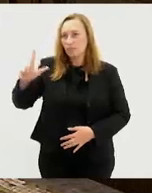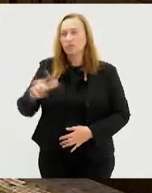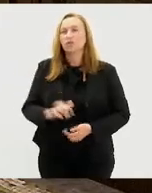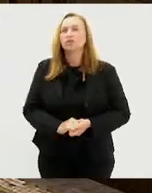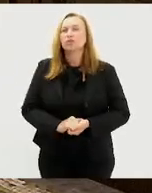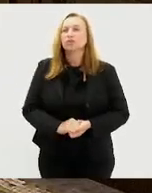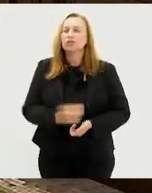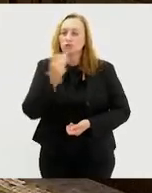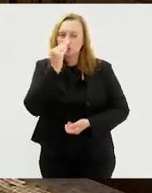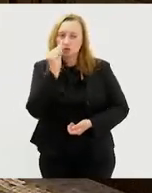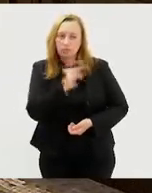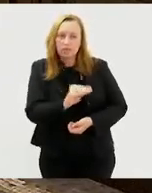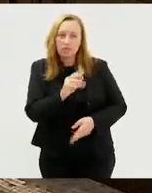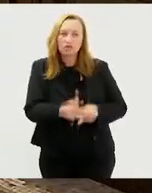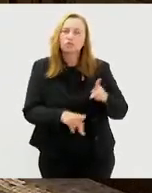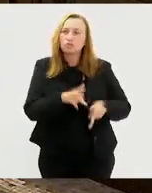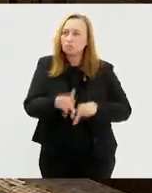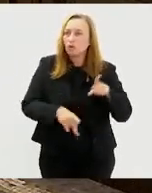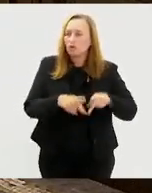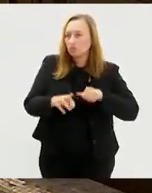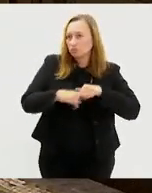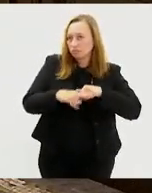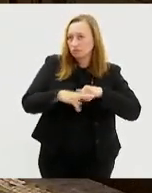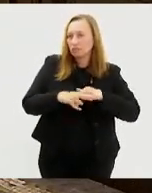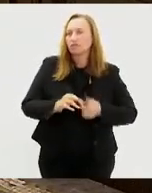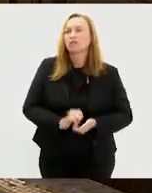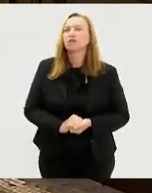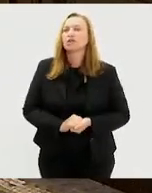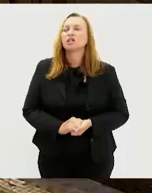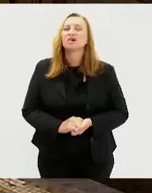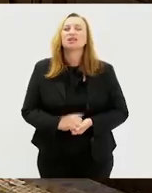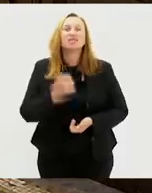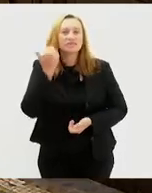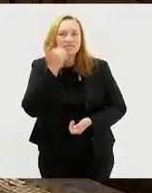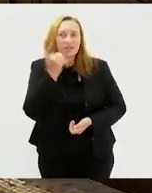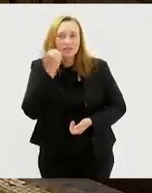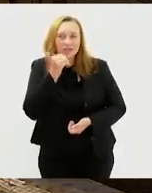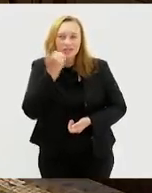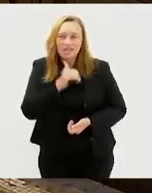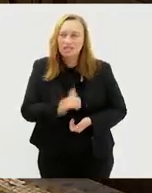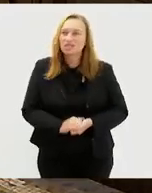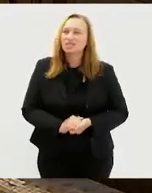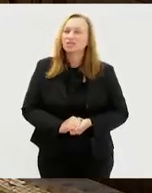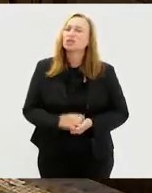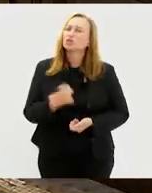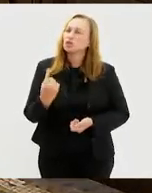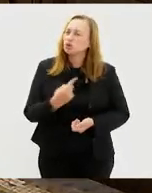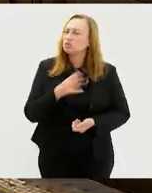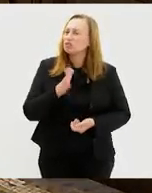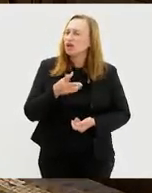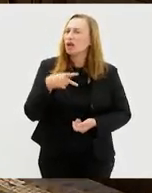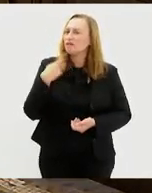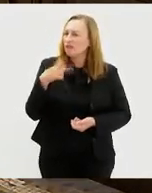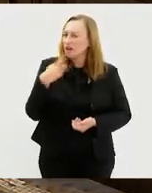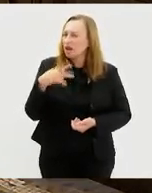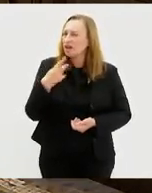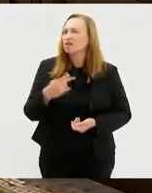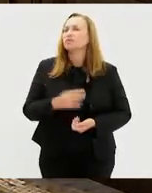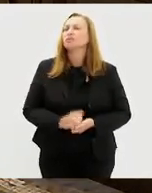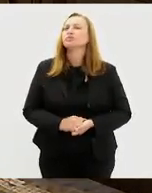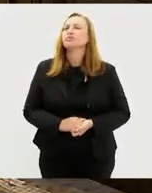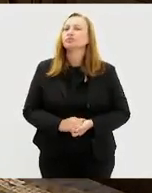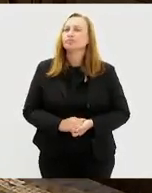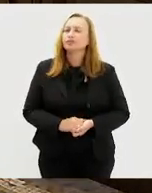belfor rxo da Baixada Fluminense e mais uma covardia dentre Aquelas que nós já relatamos que nós já